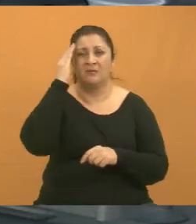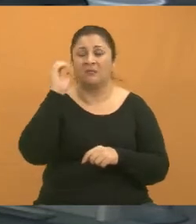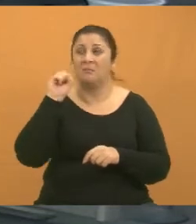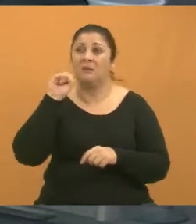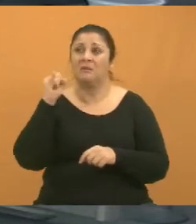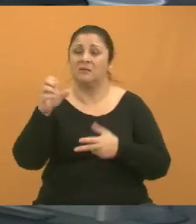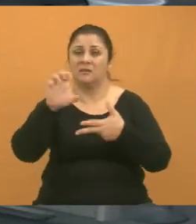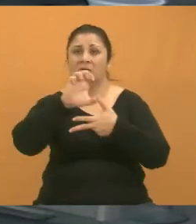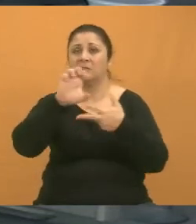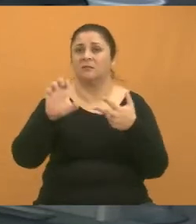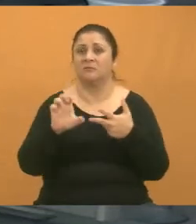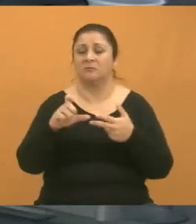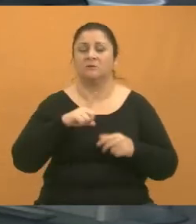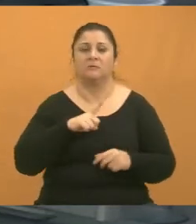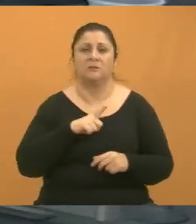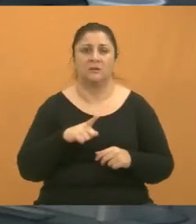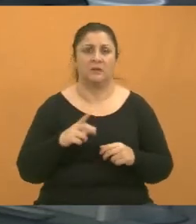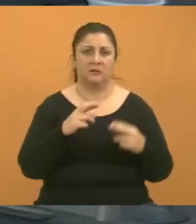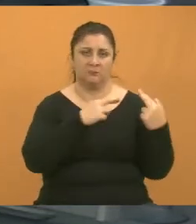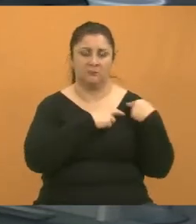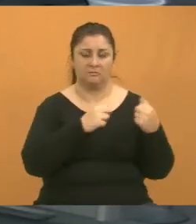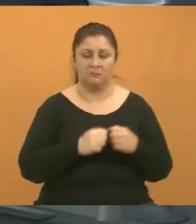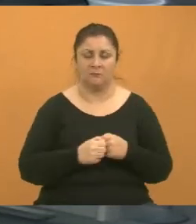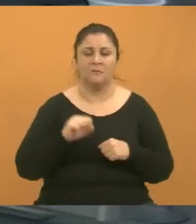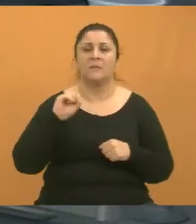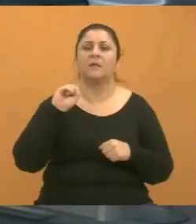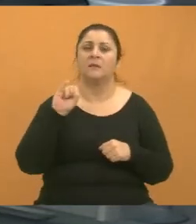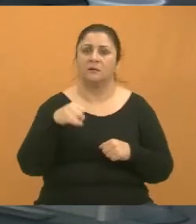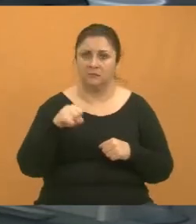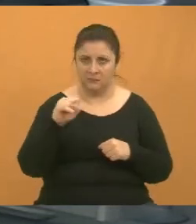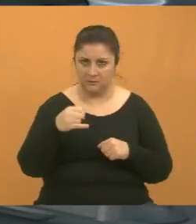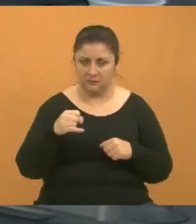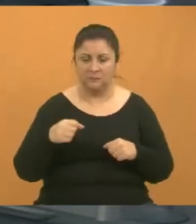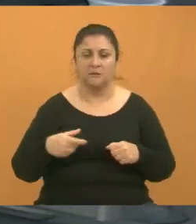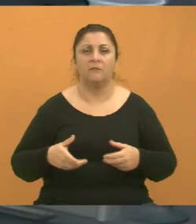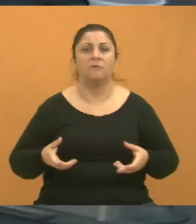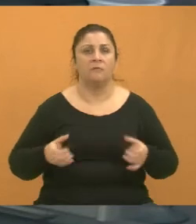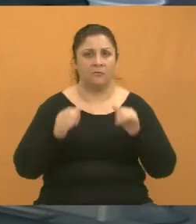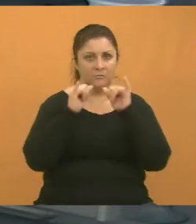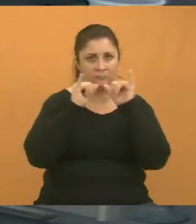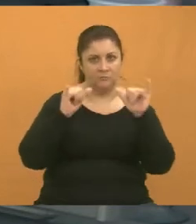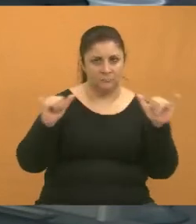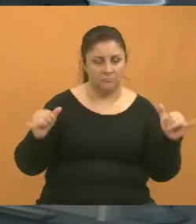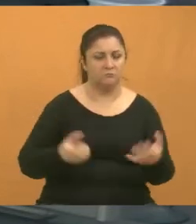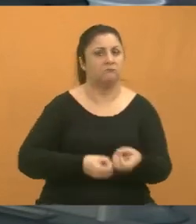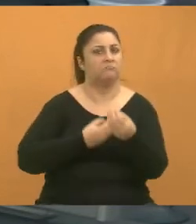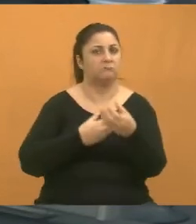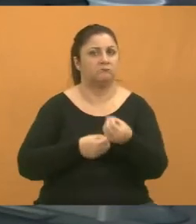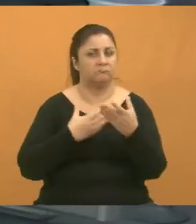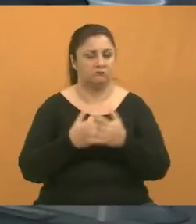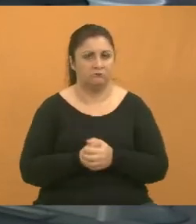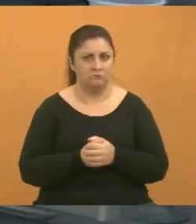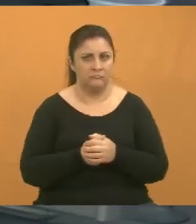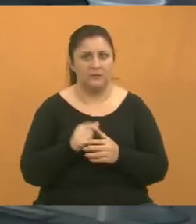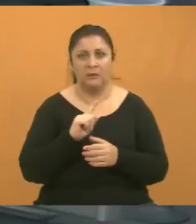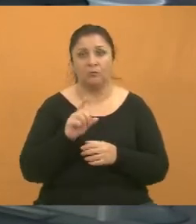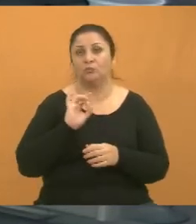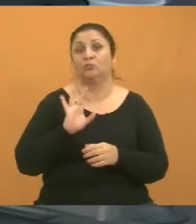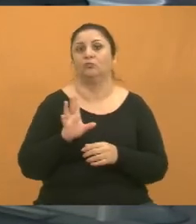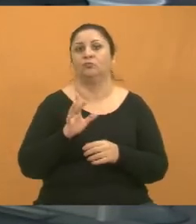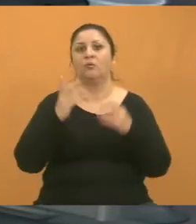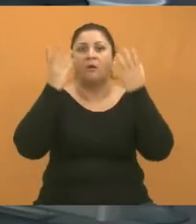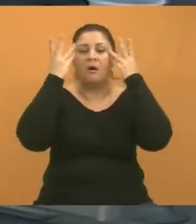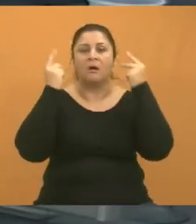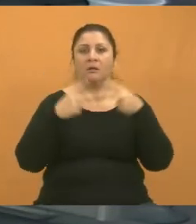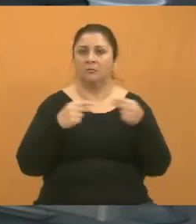ou não. Não é? Então, essas doações, sim, nós vamos estar divulgando muito. Eu vou estar divulgando muito. Não é só pela causa animal, não. Não é?